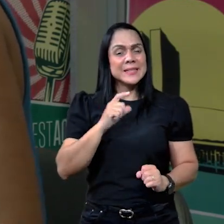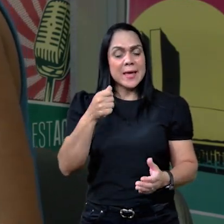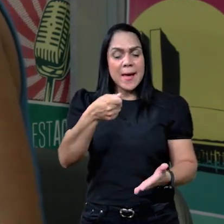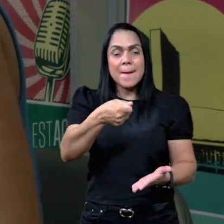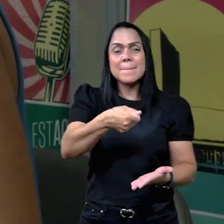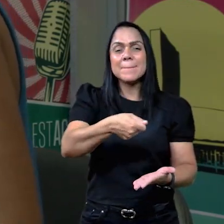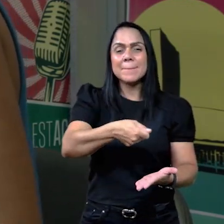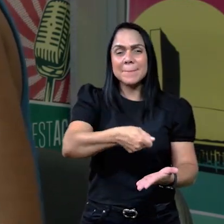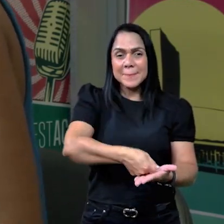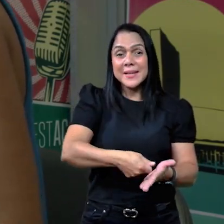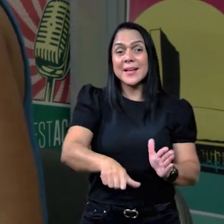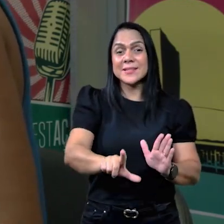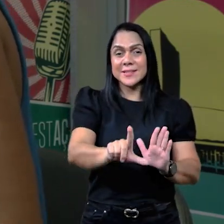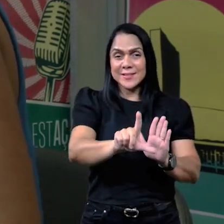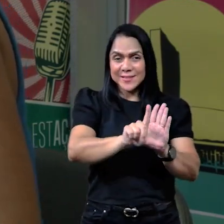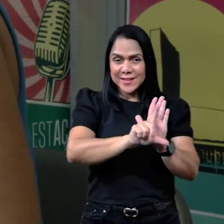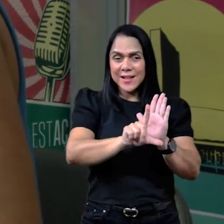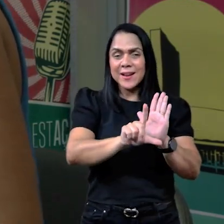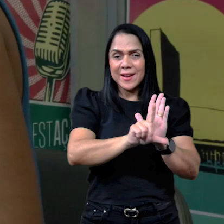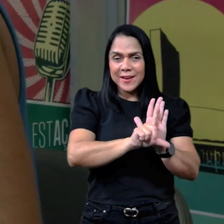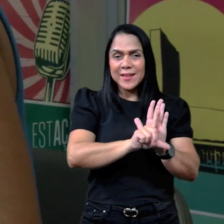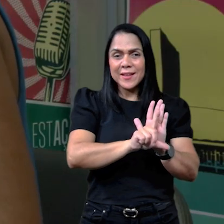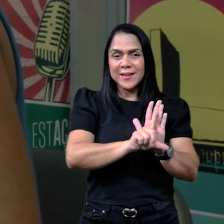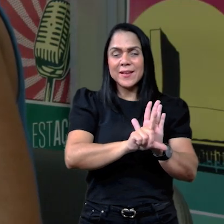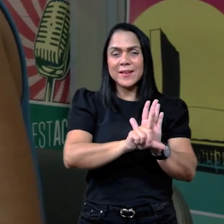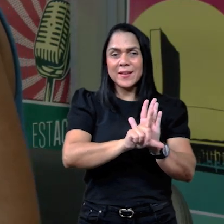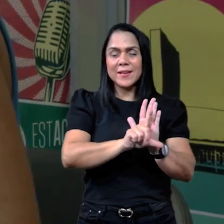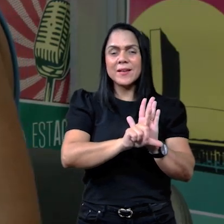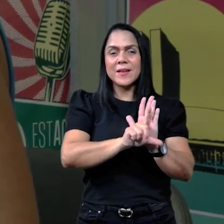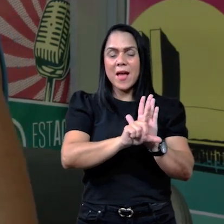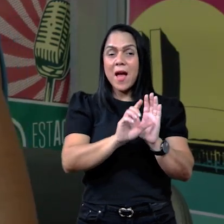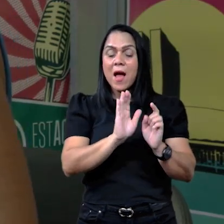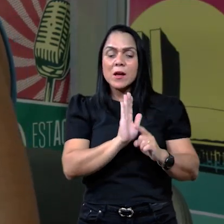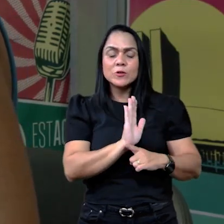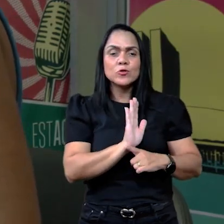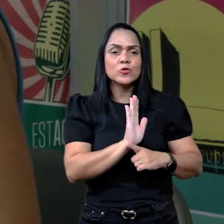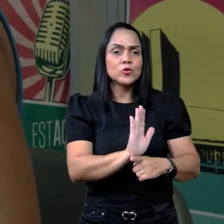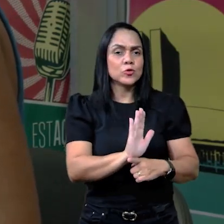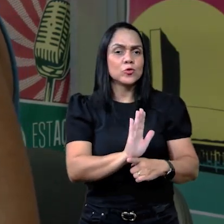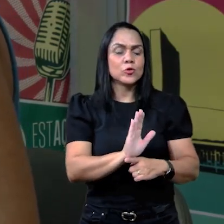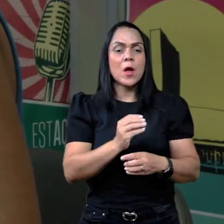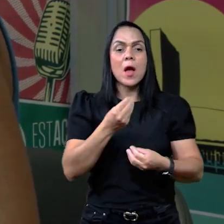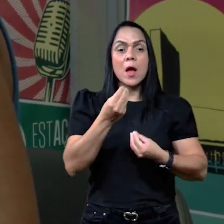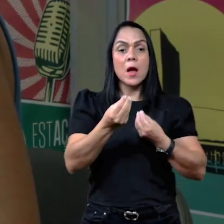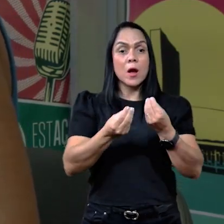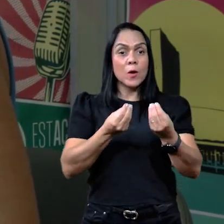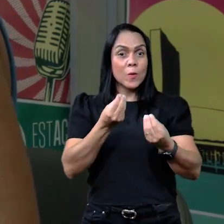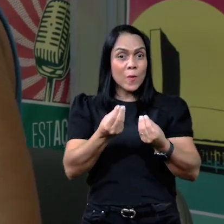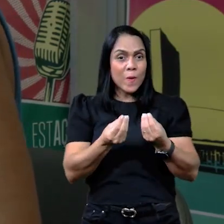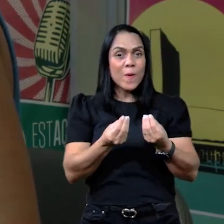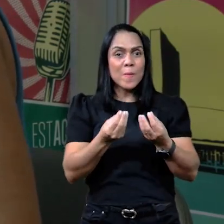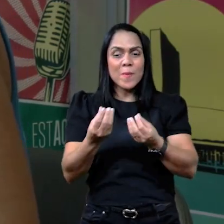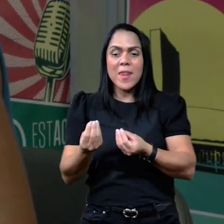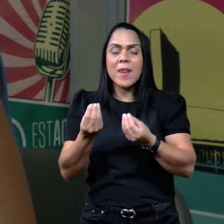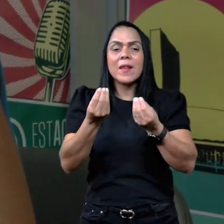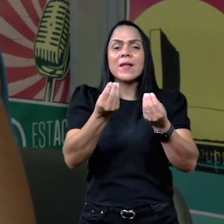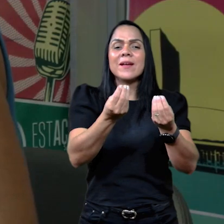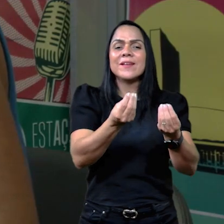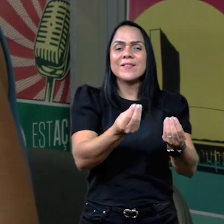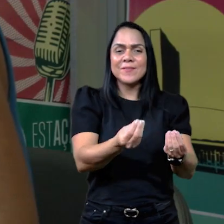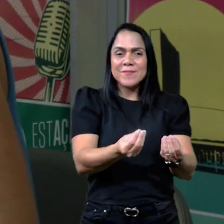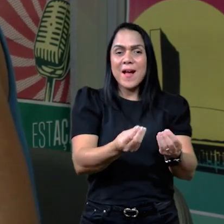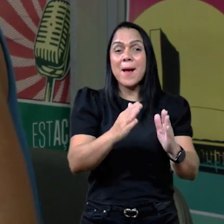a aplicação, né, da lei 10.639 é uma forma. Como que a gente consegue levar para os espaços,